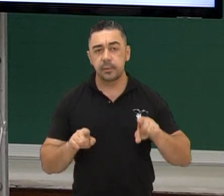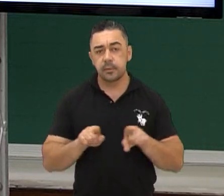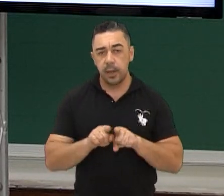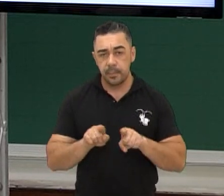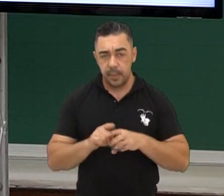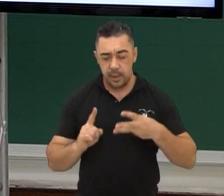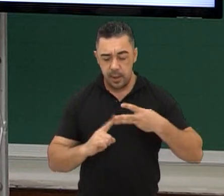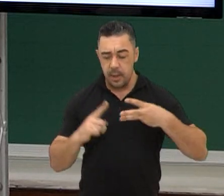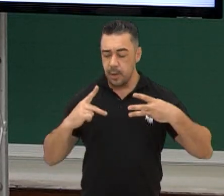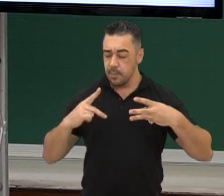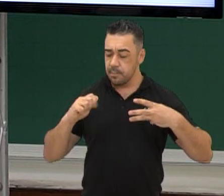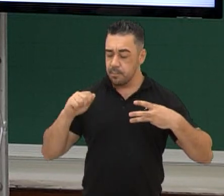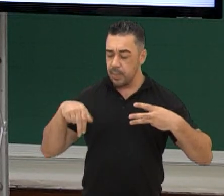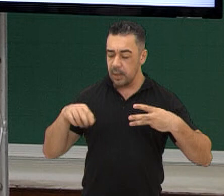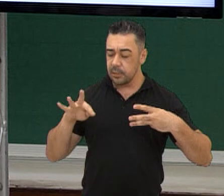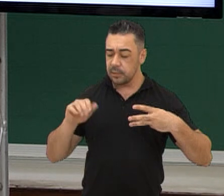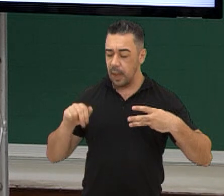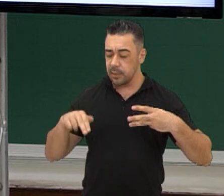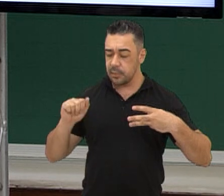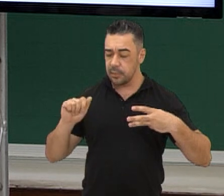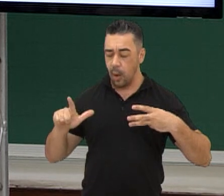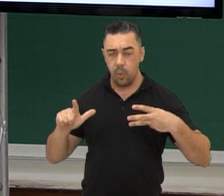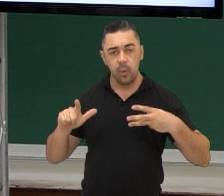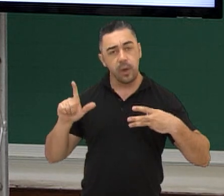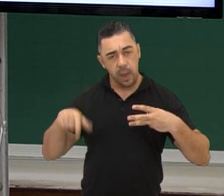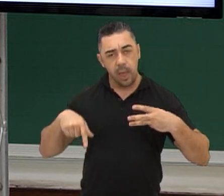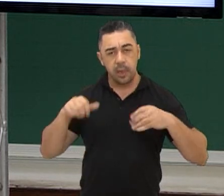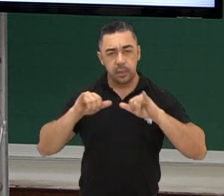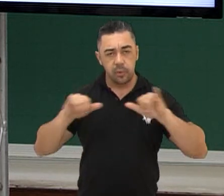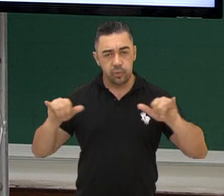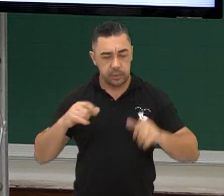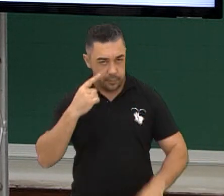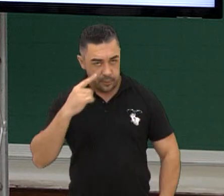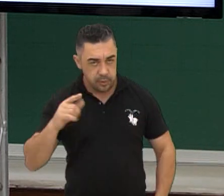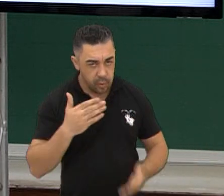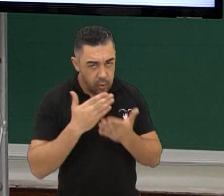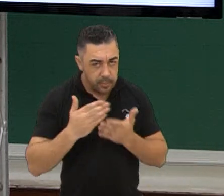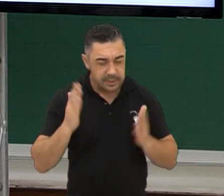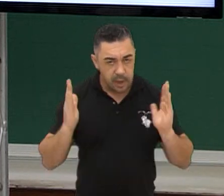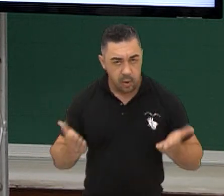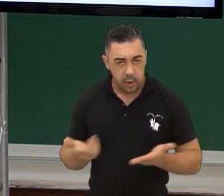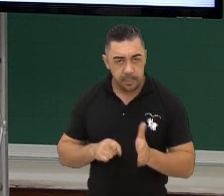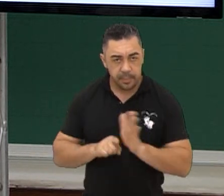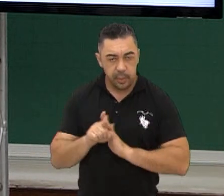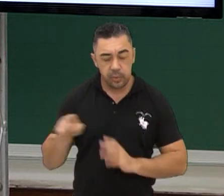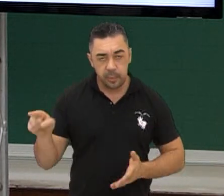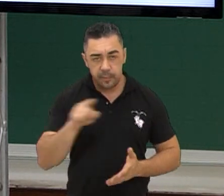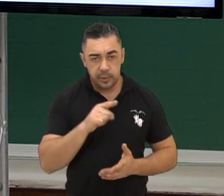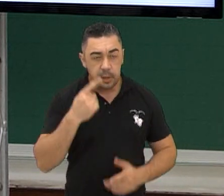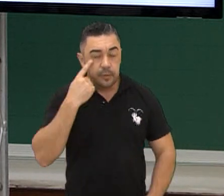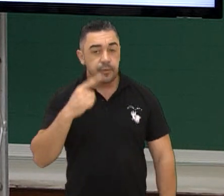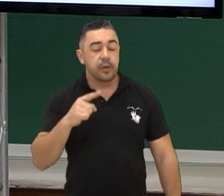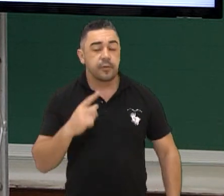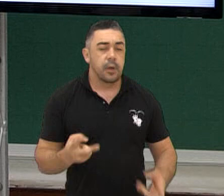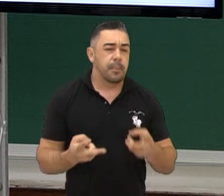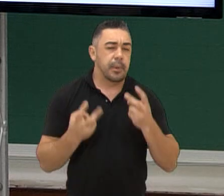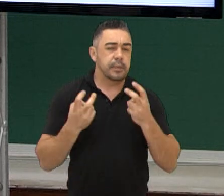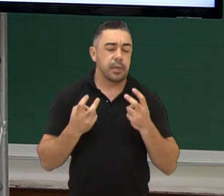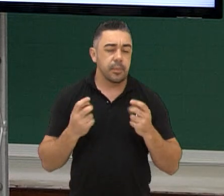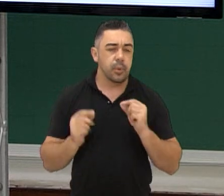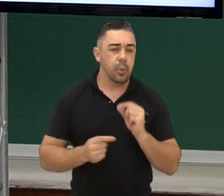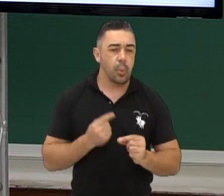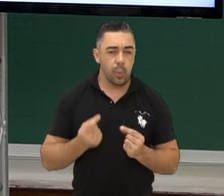também do Pantanal, que é o bioma da notícia. Tudo bem? Vamos começar direto com o quiz, para ver se vocês conseguem